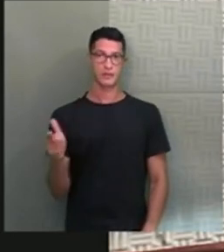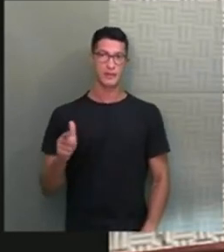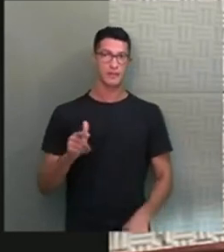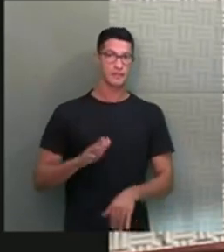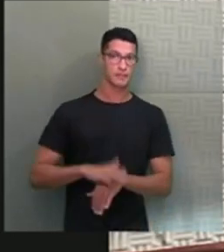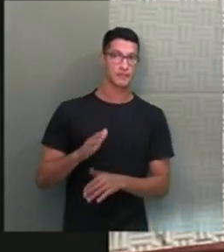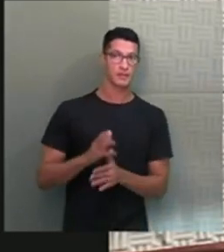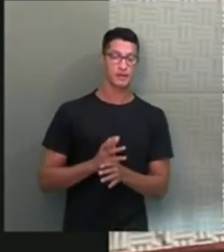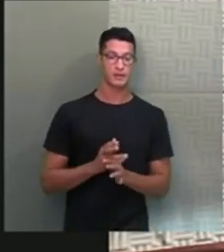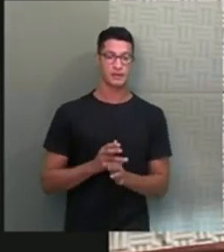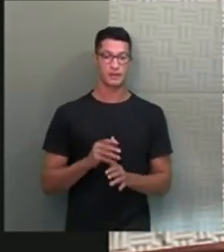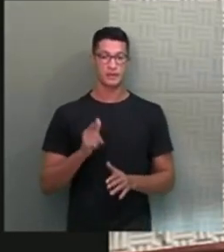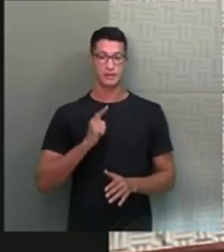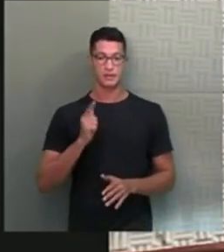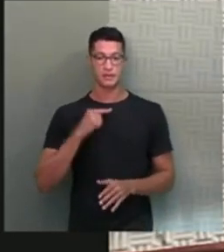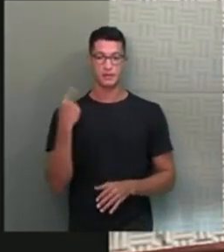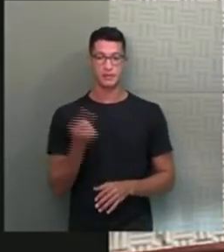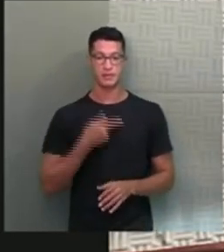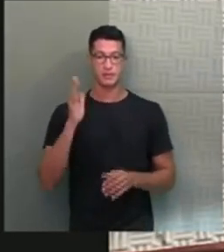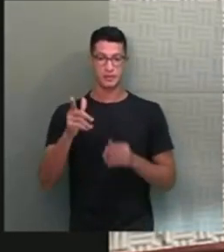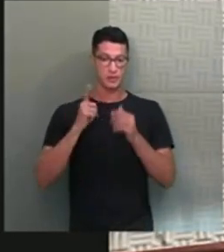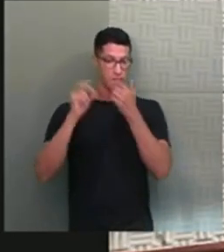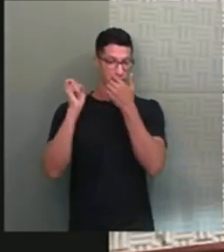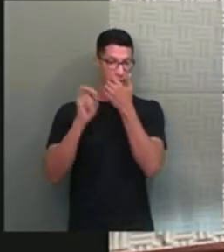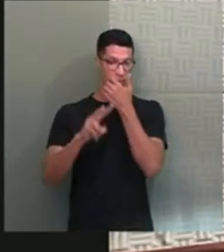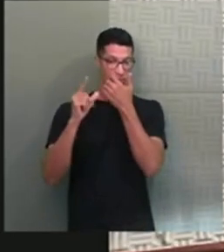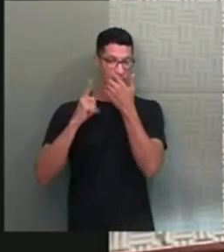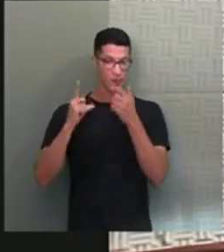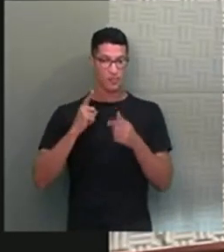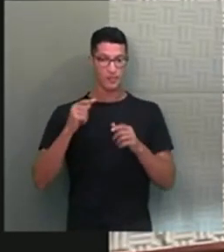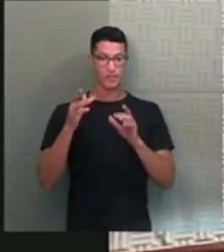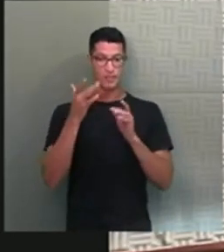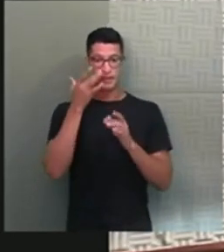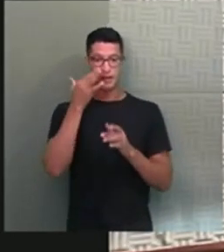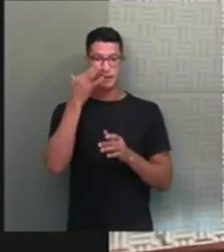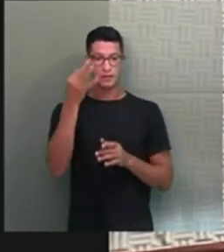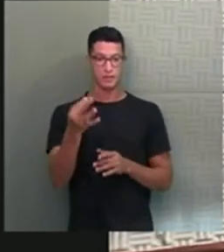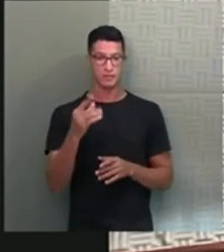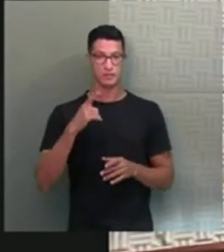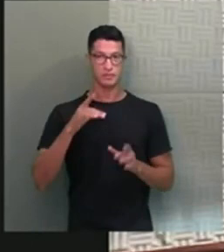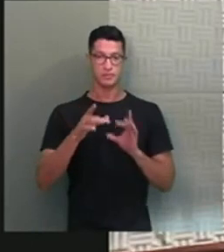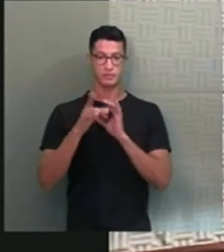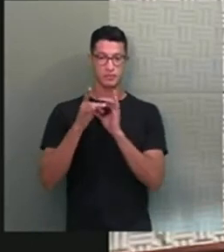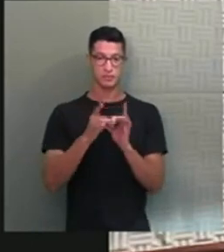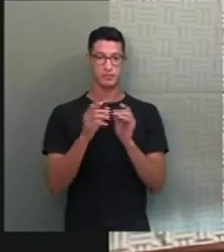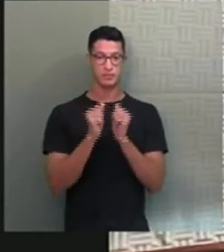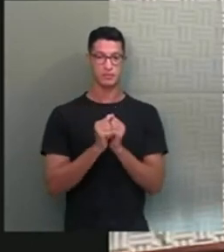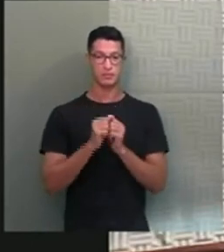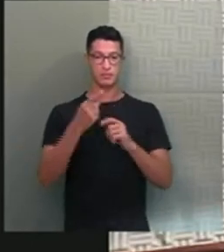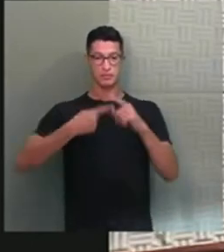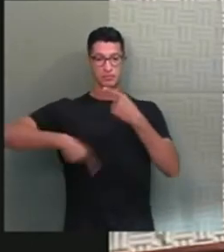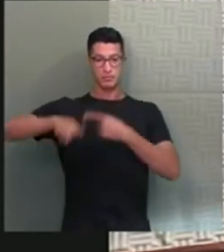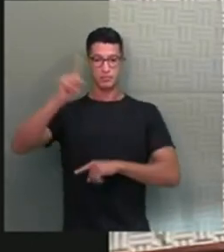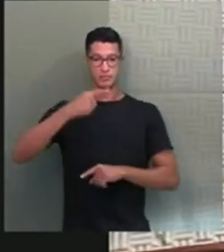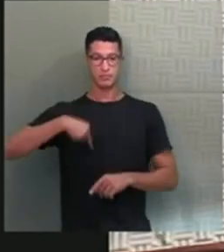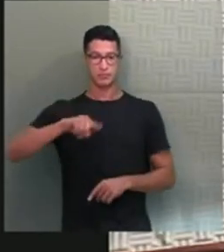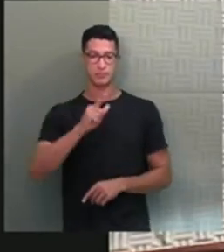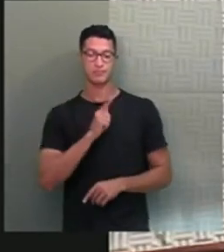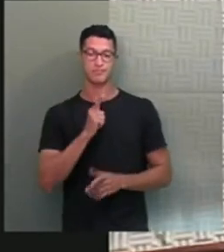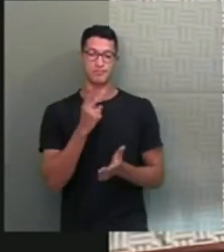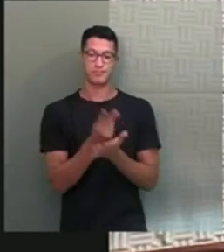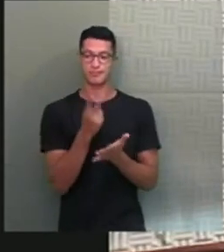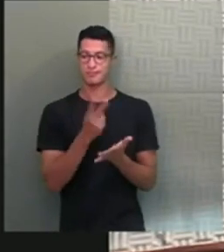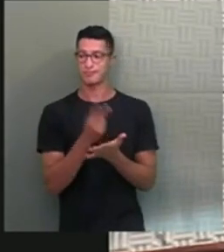mais. E a Rádio Senado, como nós vimos, está muito atenta e sintonizada com essa evolução. Estamos em